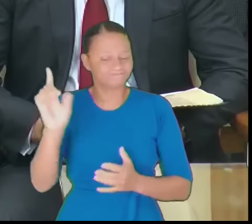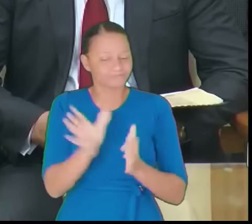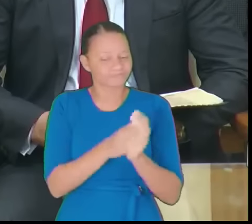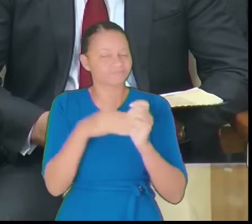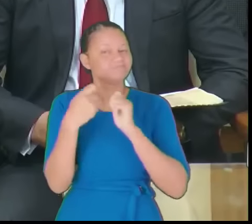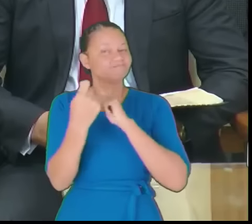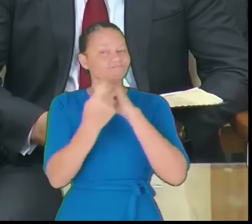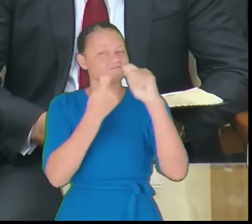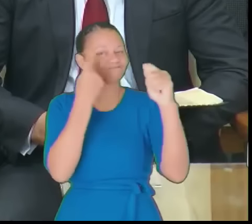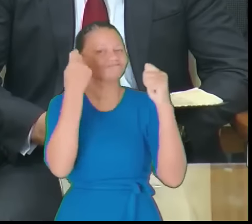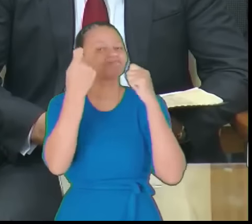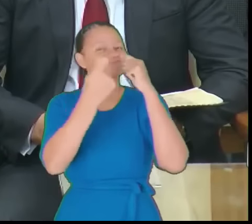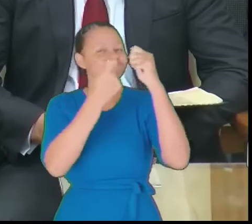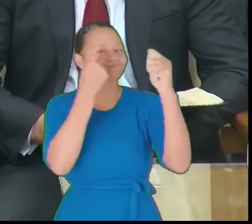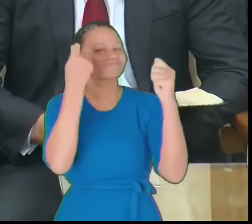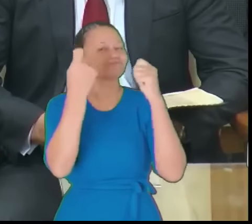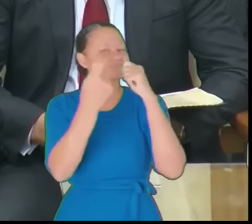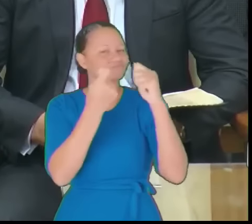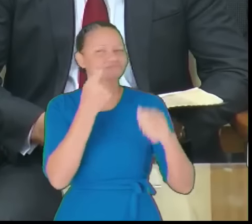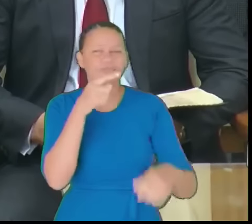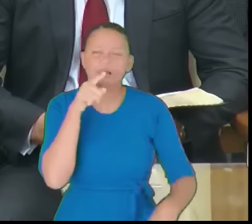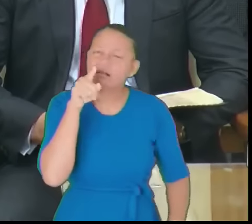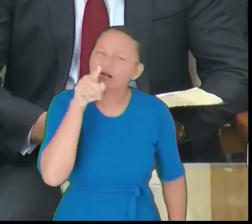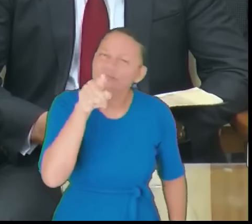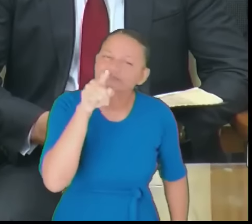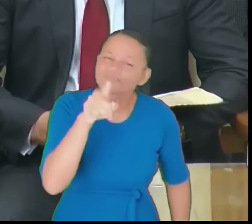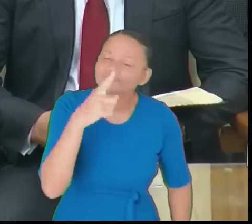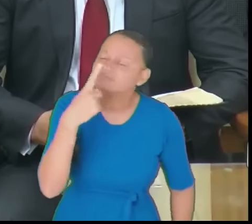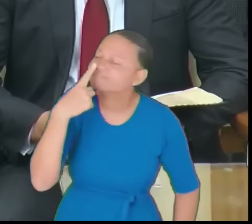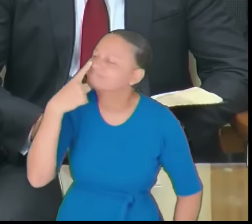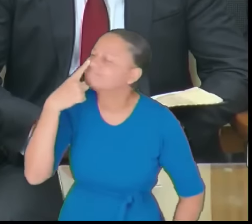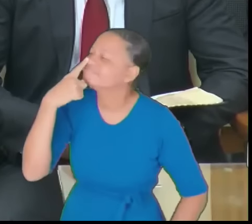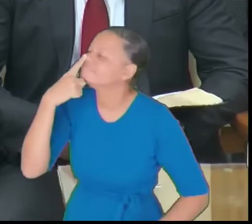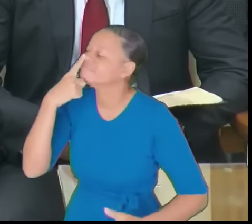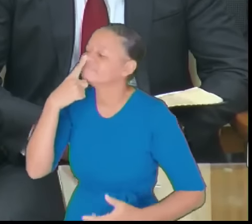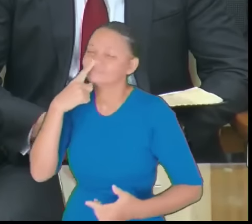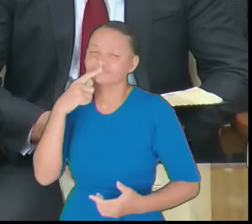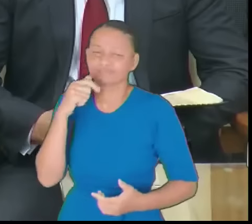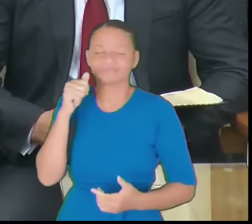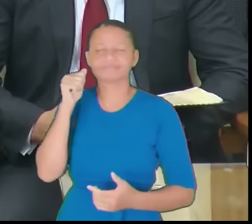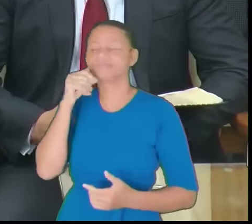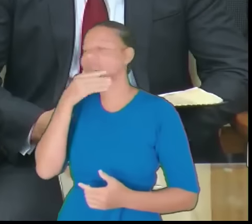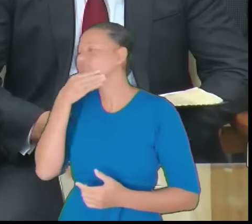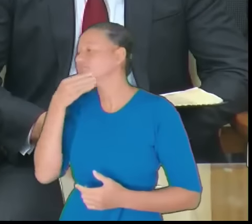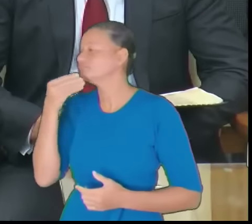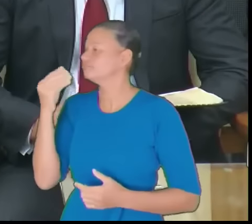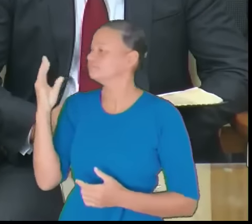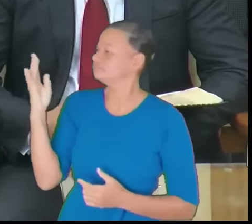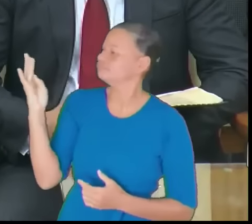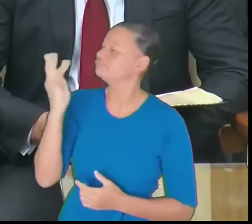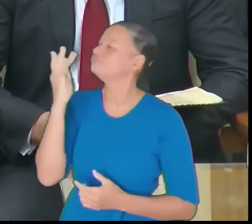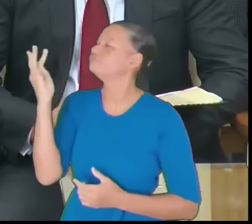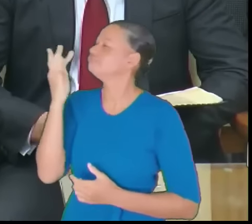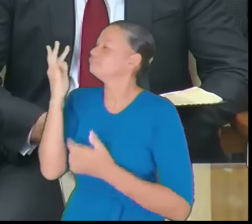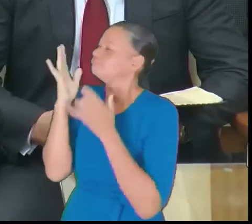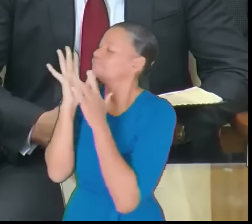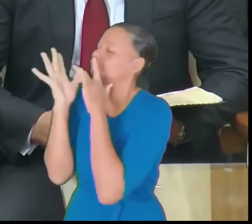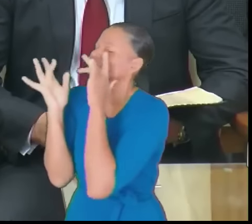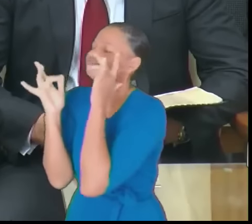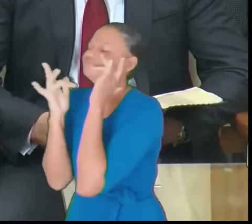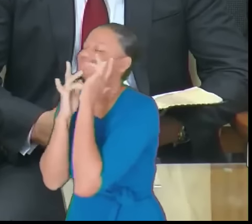Aleluia! Quando você tem essa intimidade com o seu noivo, com o seu esposo divino, Jesus Cristo, a